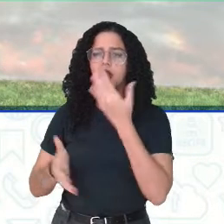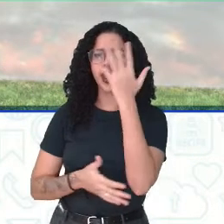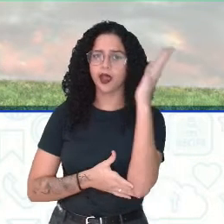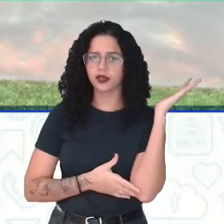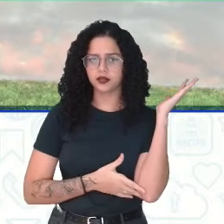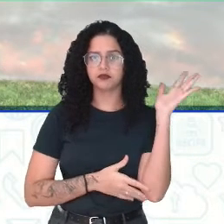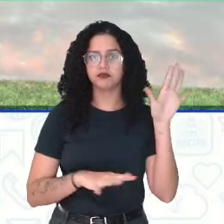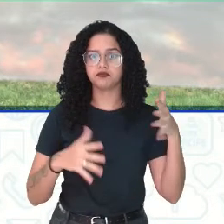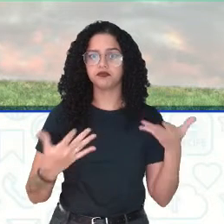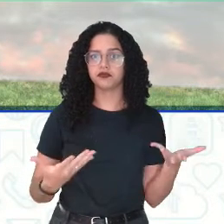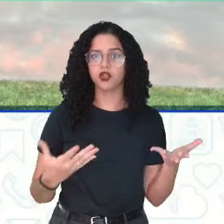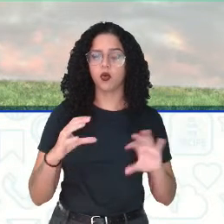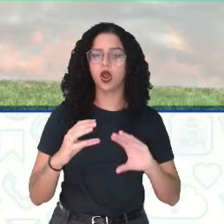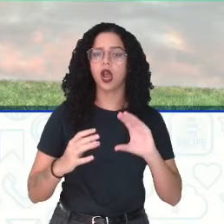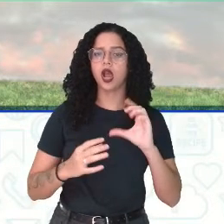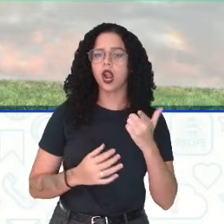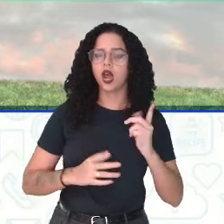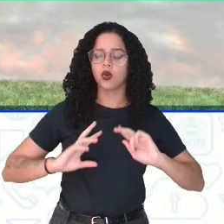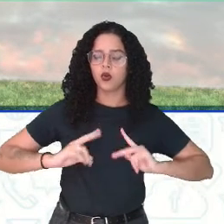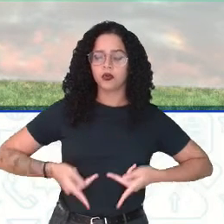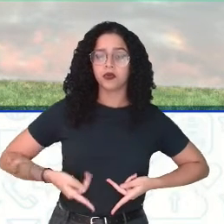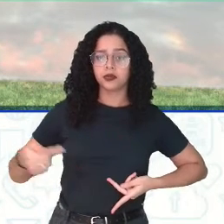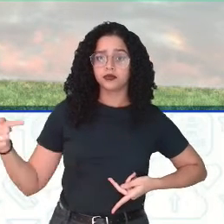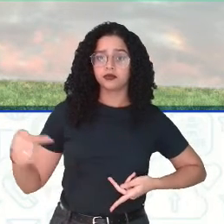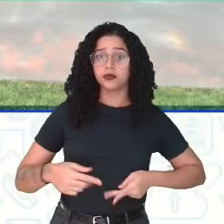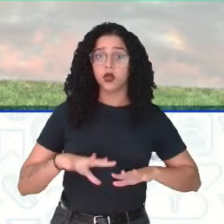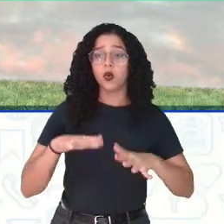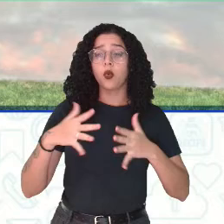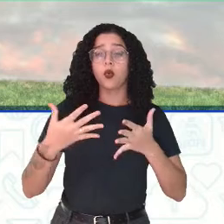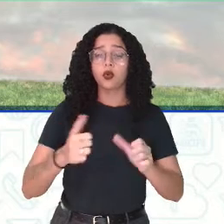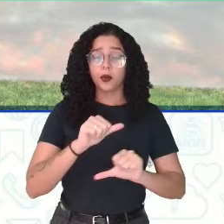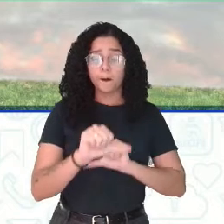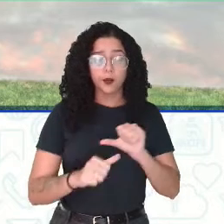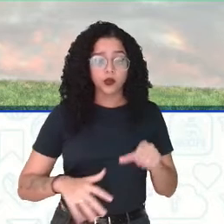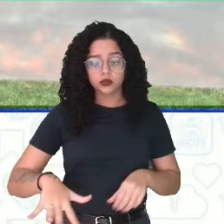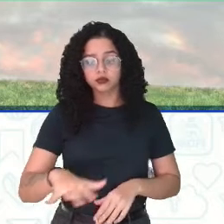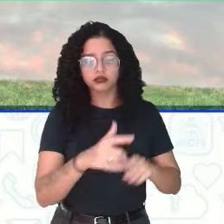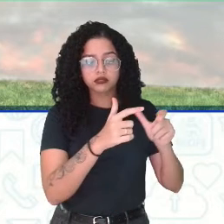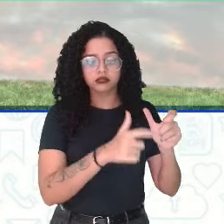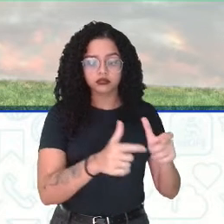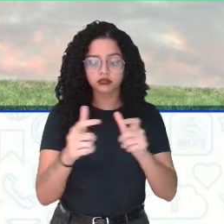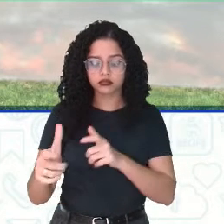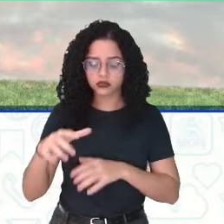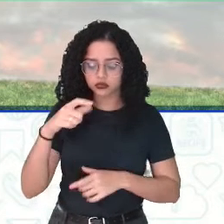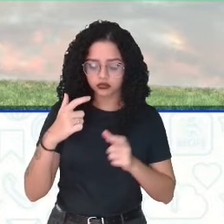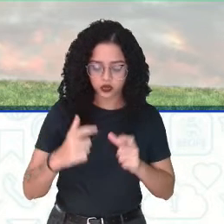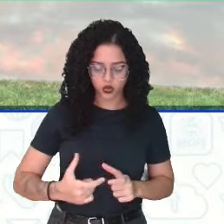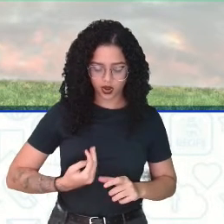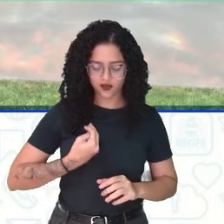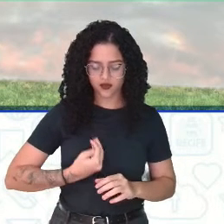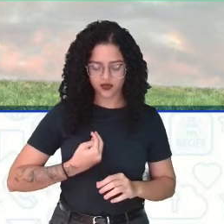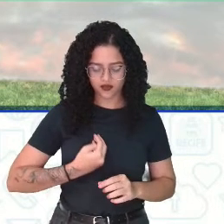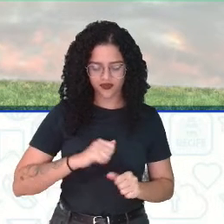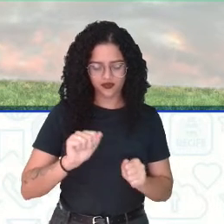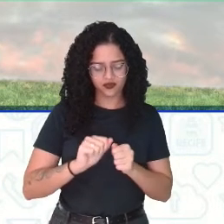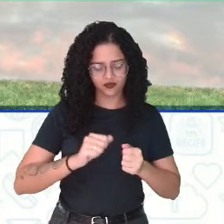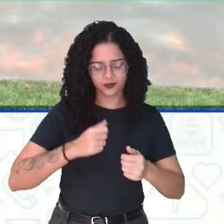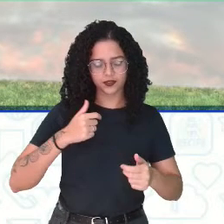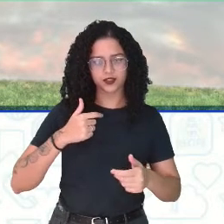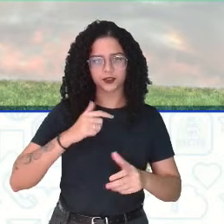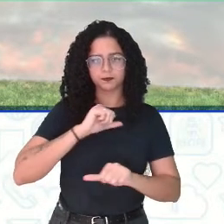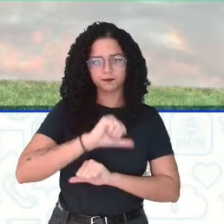Então, logicamente, o ser humano, quando ele transforma o espaço onde ele vive, não é?